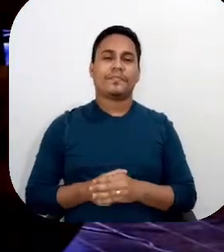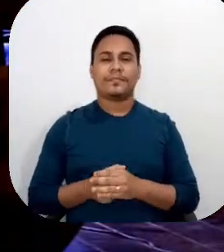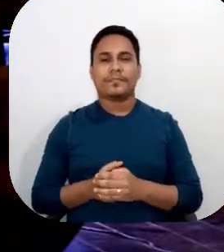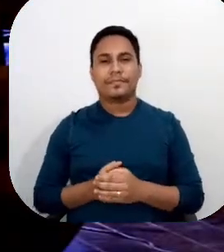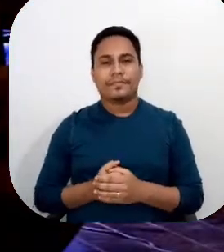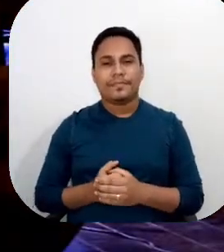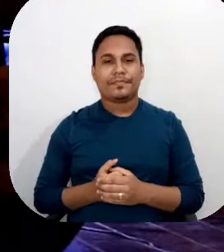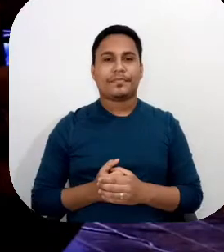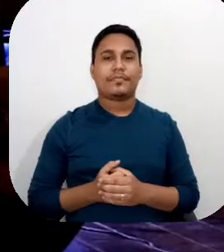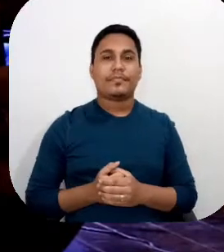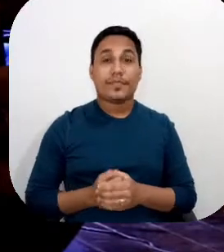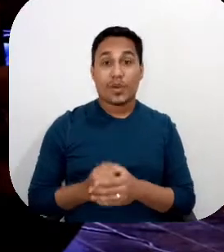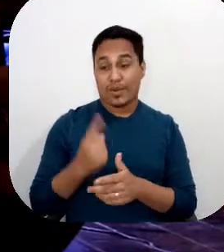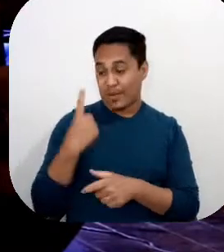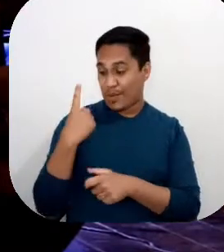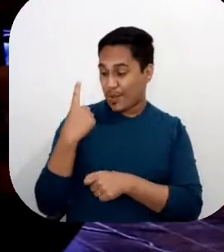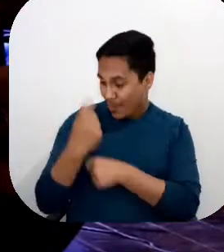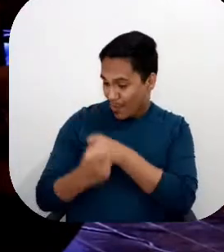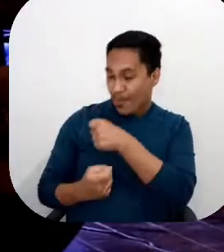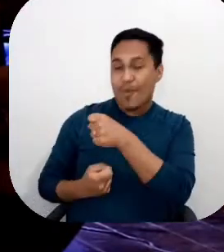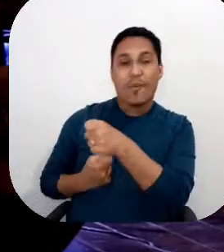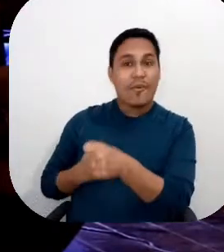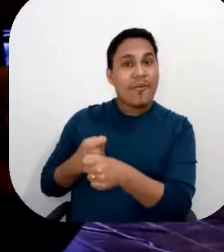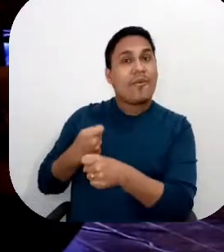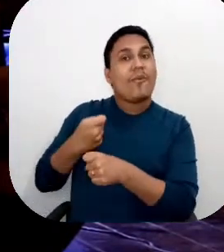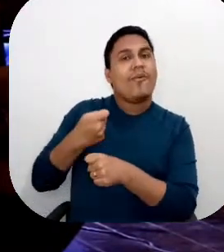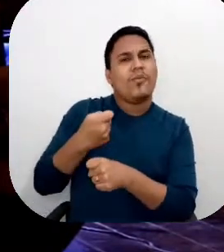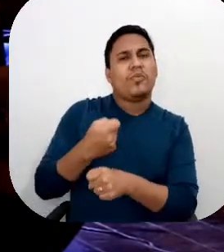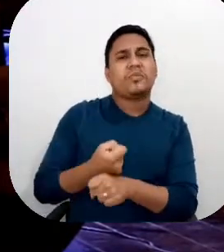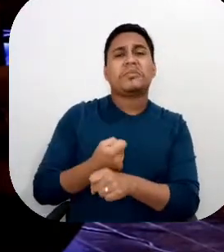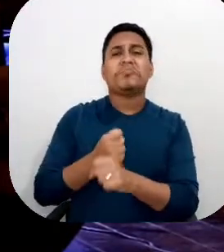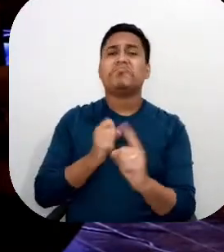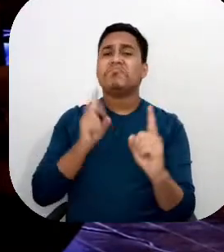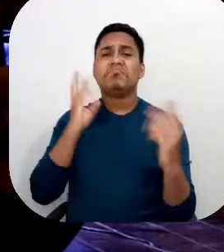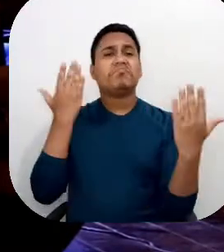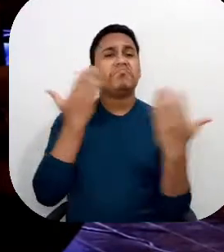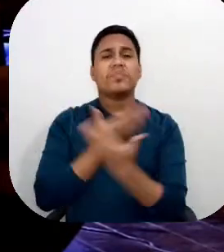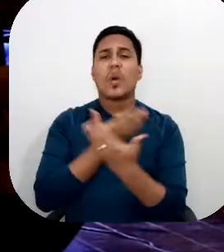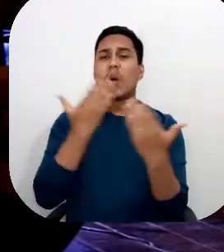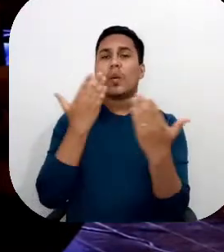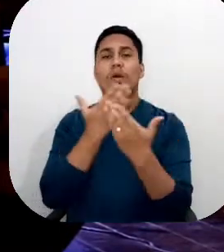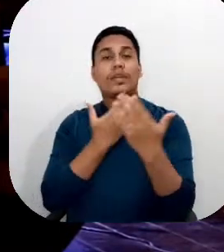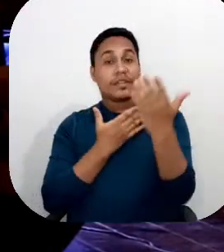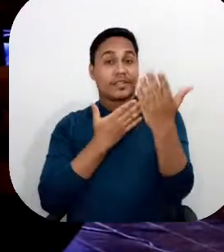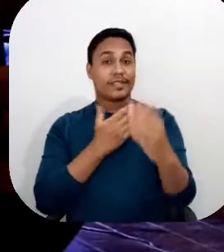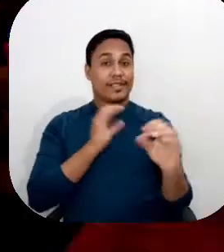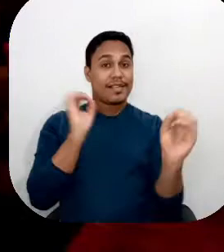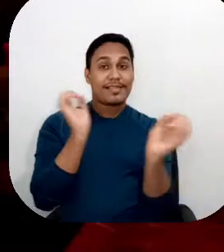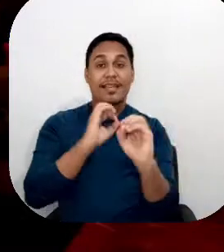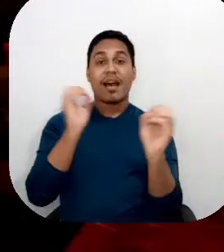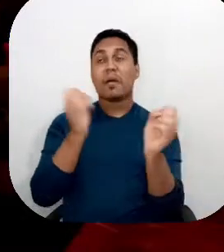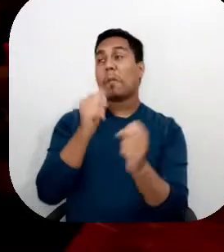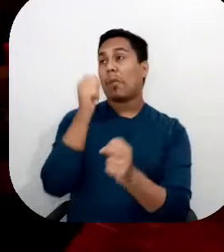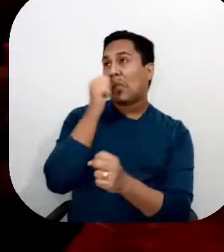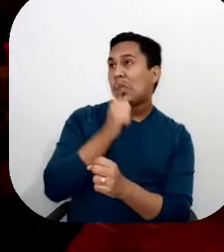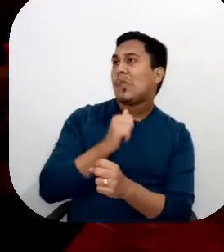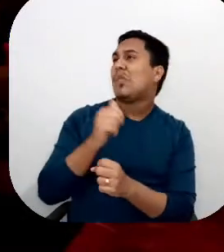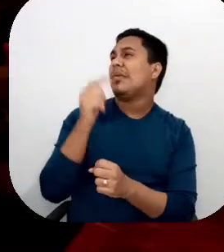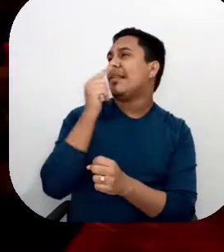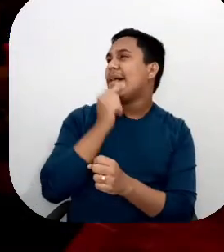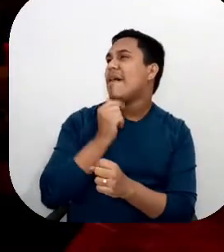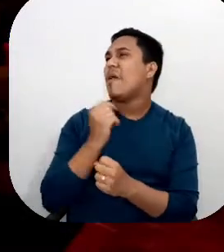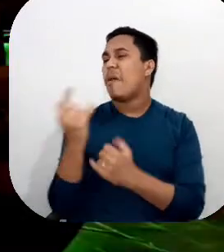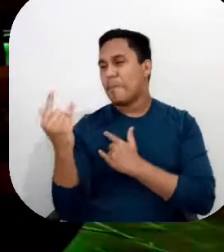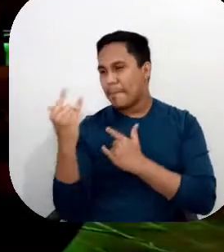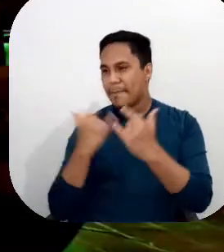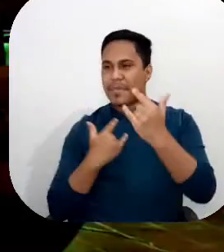São mais de 365 dias sem te ver. Homens e mulheres